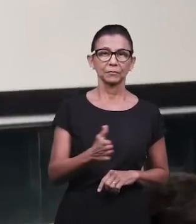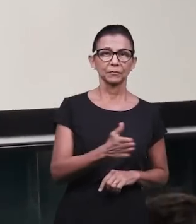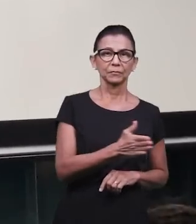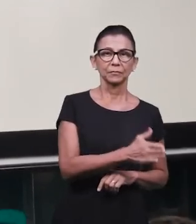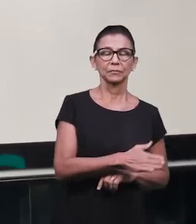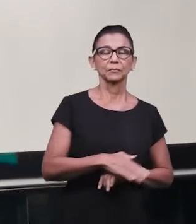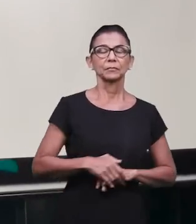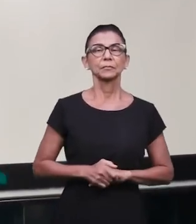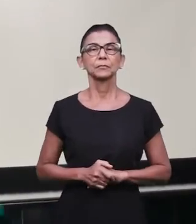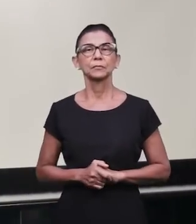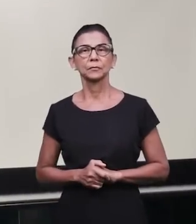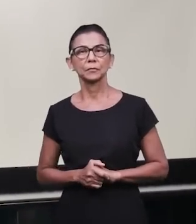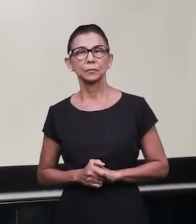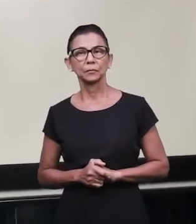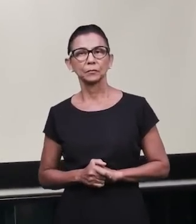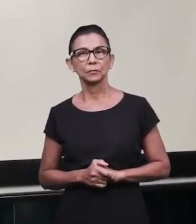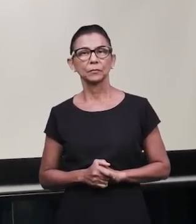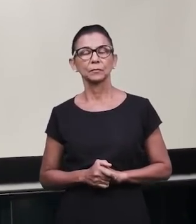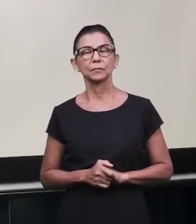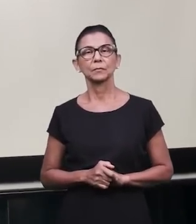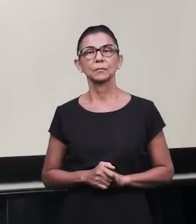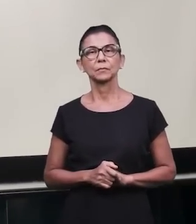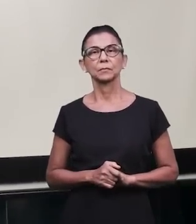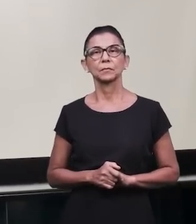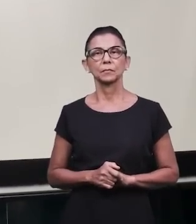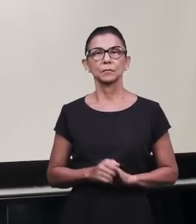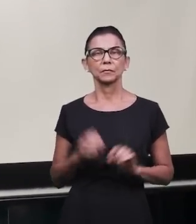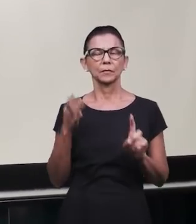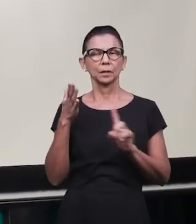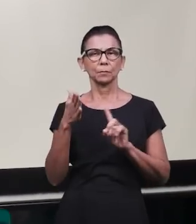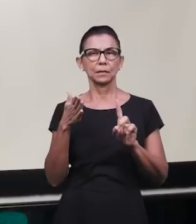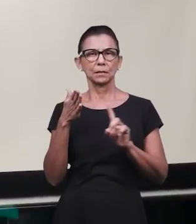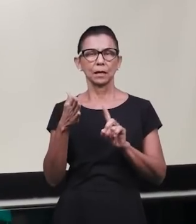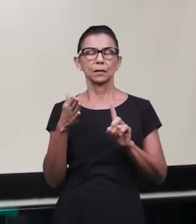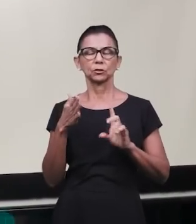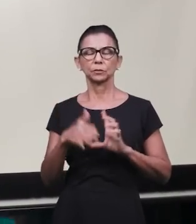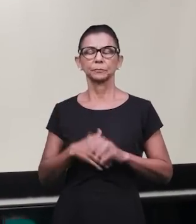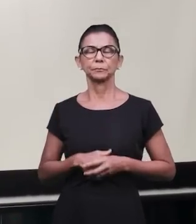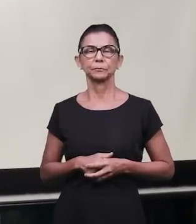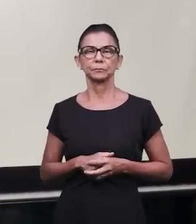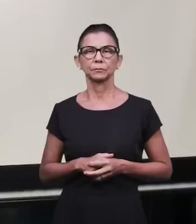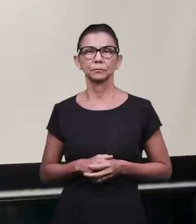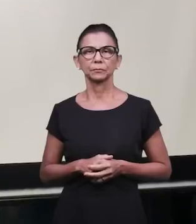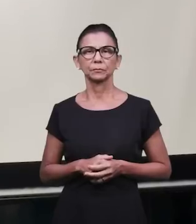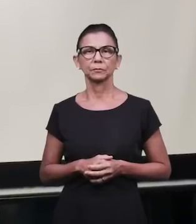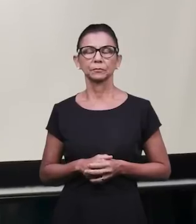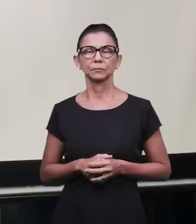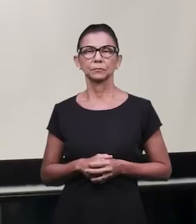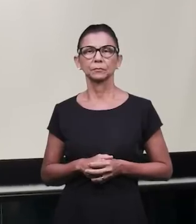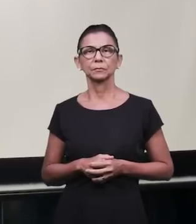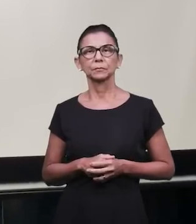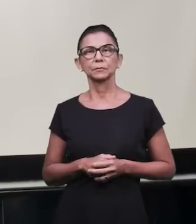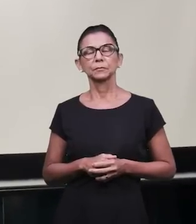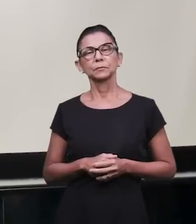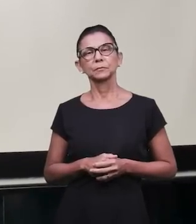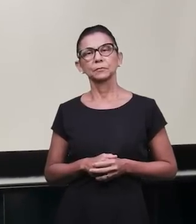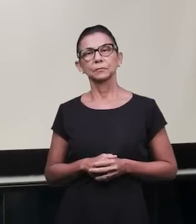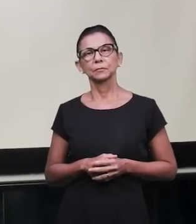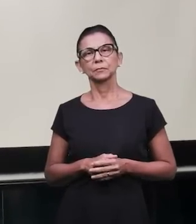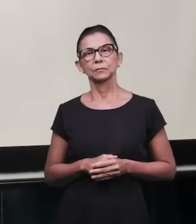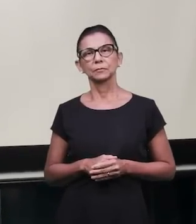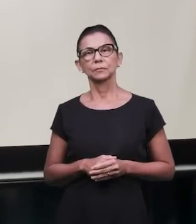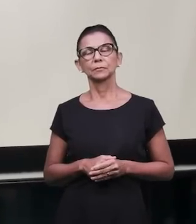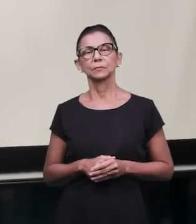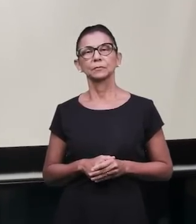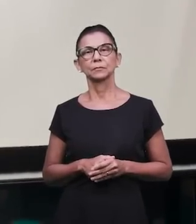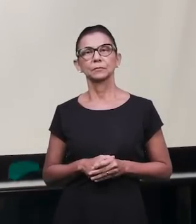Imediatamente pregaram essa palavra e a todos que estavam em sua casa. E tomando eles consigo naquela mesma hora da noite, ele não deixou passar a sua oportunidade. Nessa